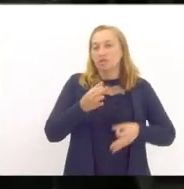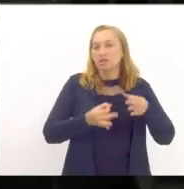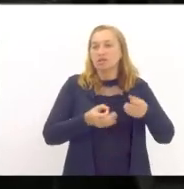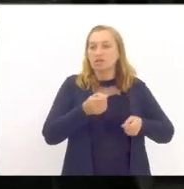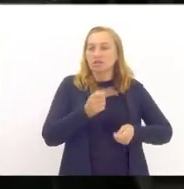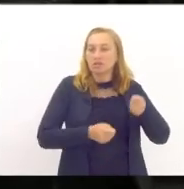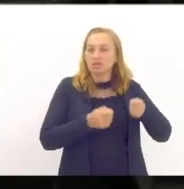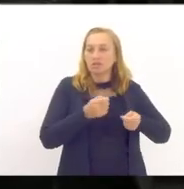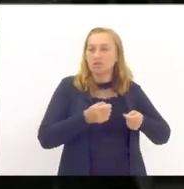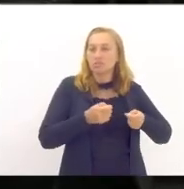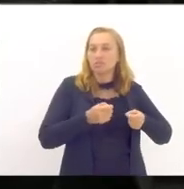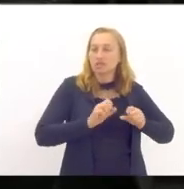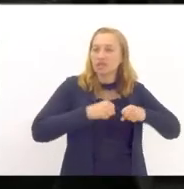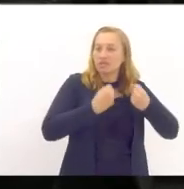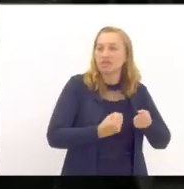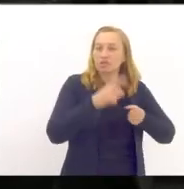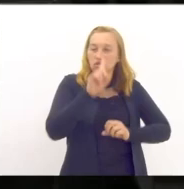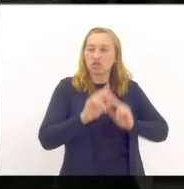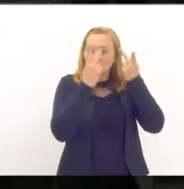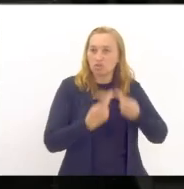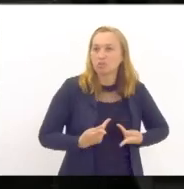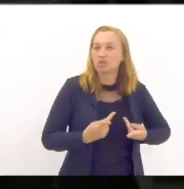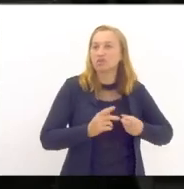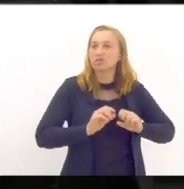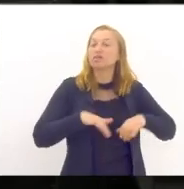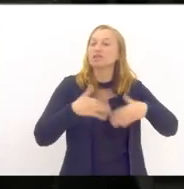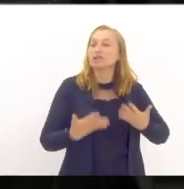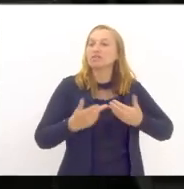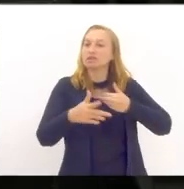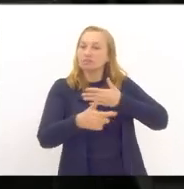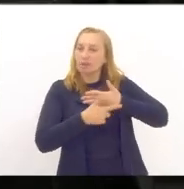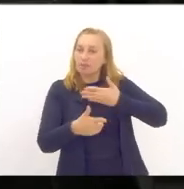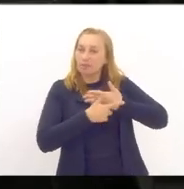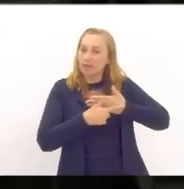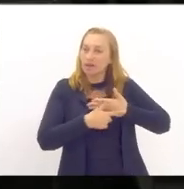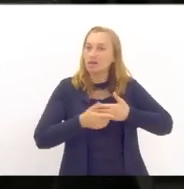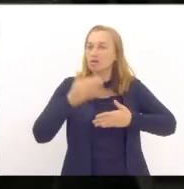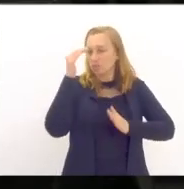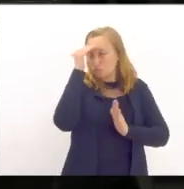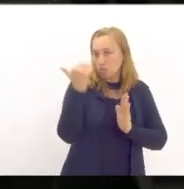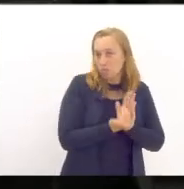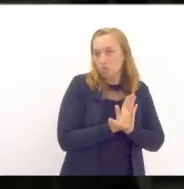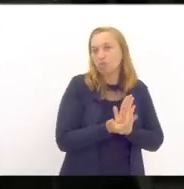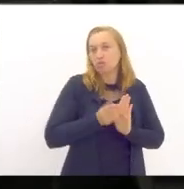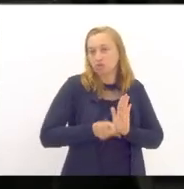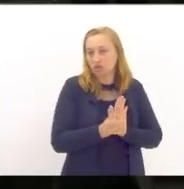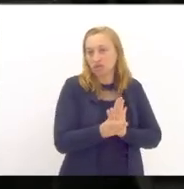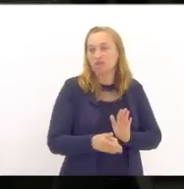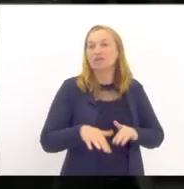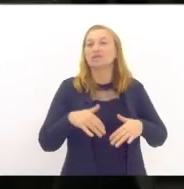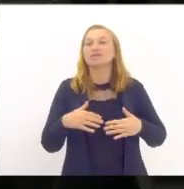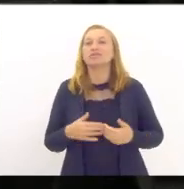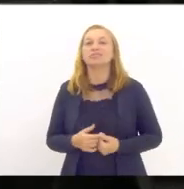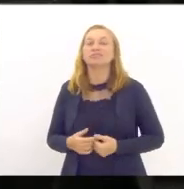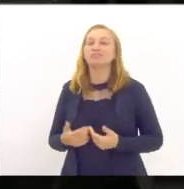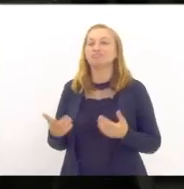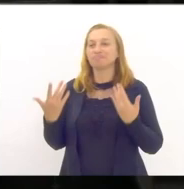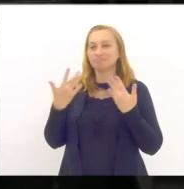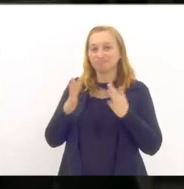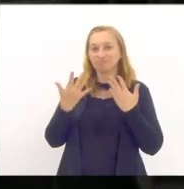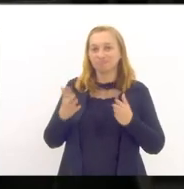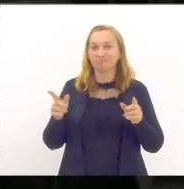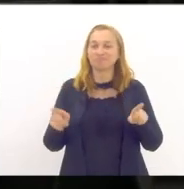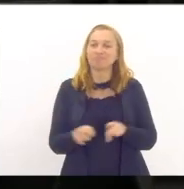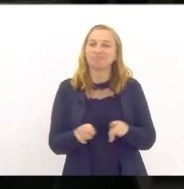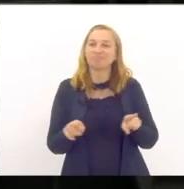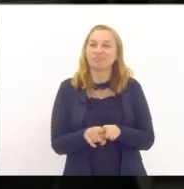direitos humanos. Então, esse papel tenho certeza de que cumpro e que continuarei cumprindo. E queria cumprimentar também o